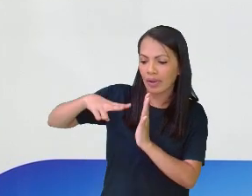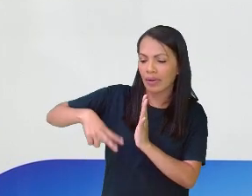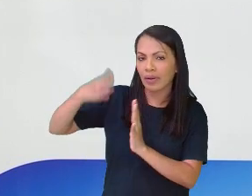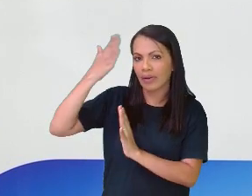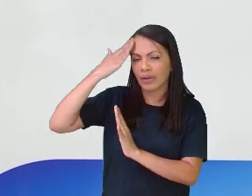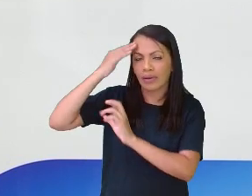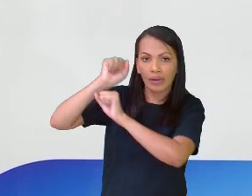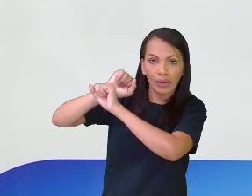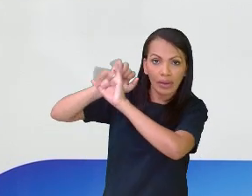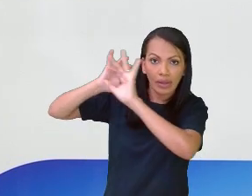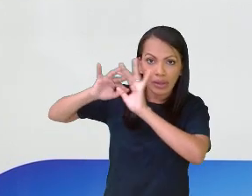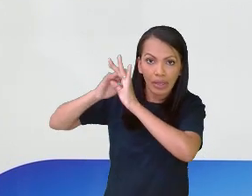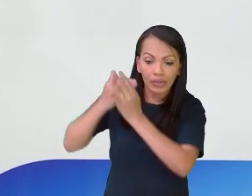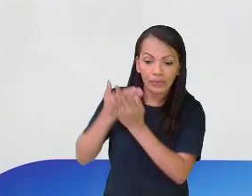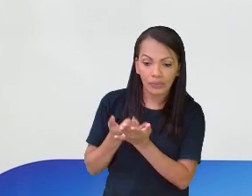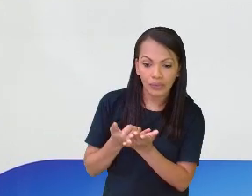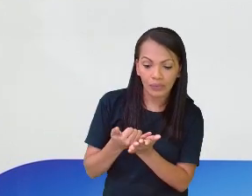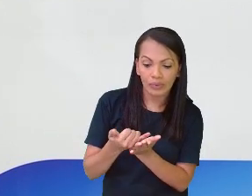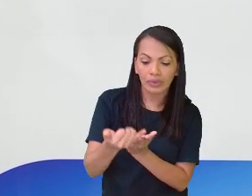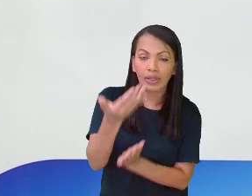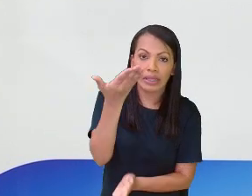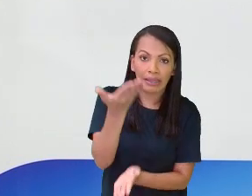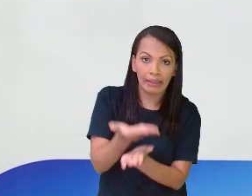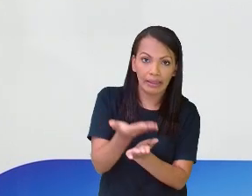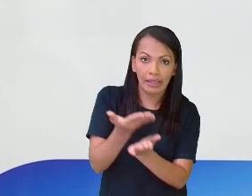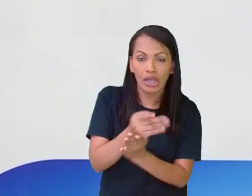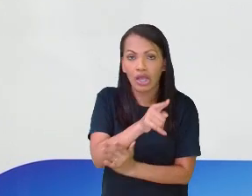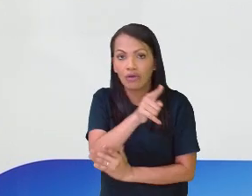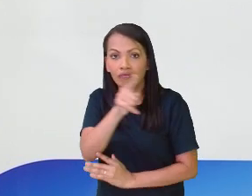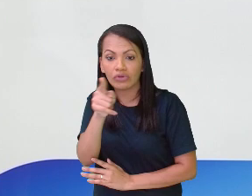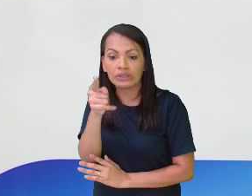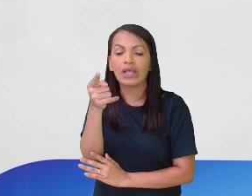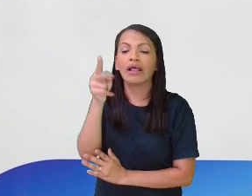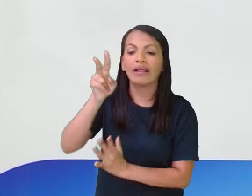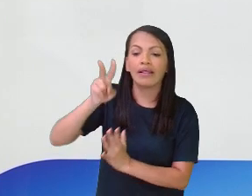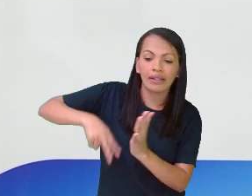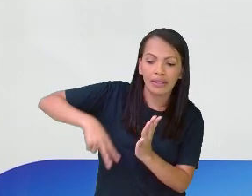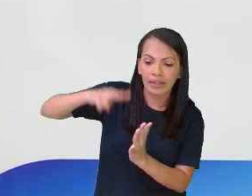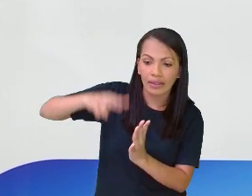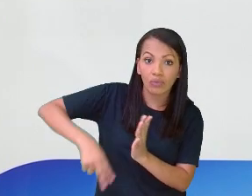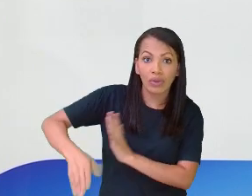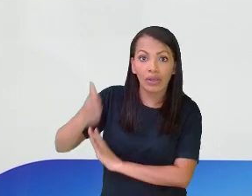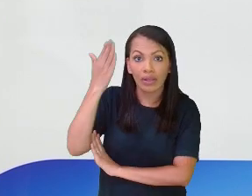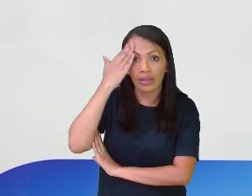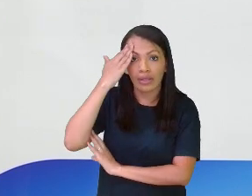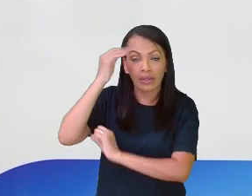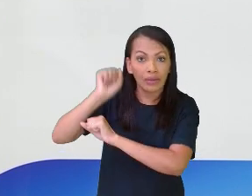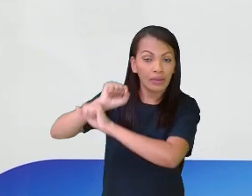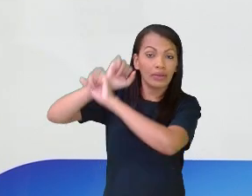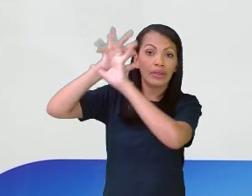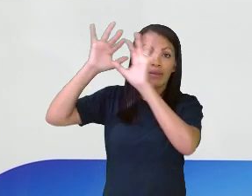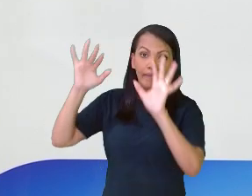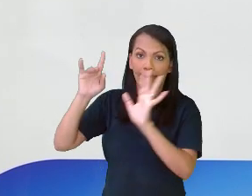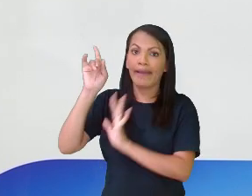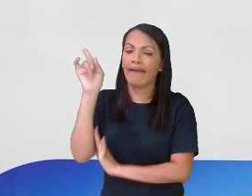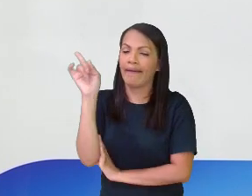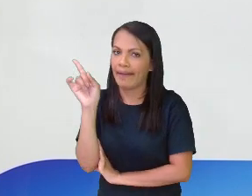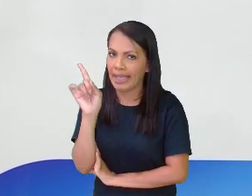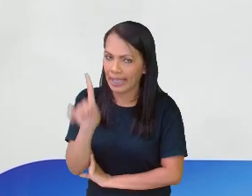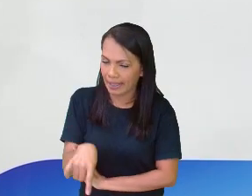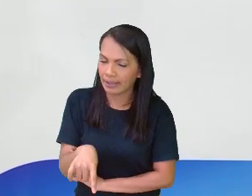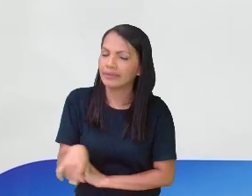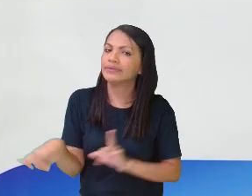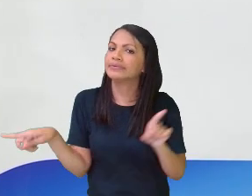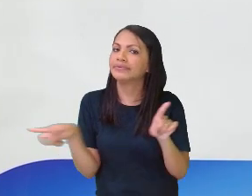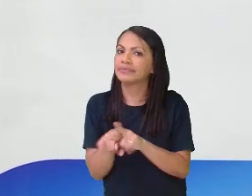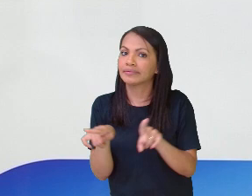textual no início desta aula? Então é isso, é você ler e compreender. E isso é uma atribuição também